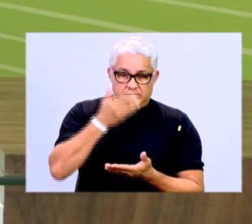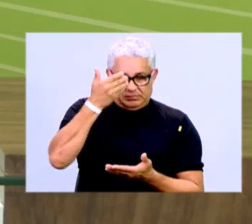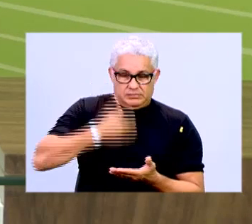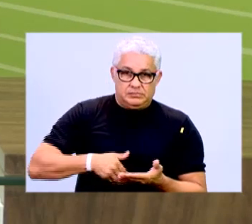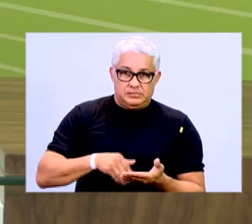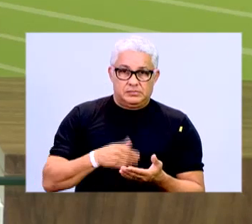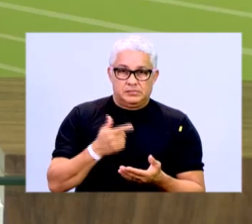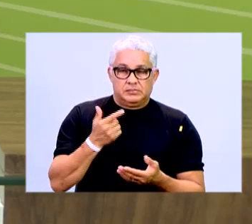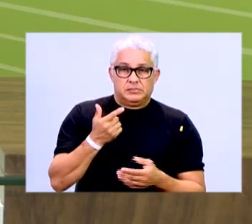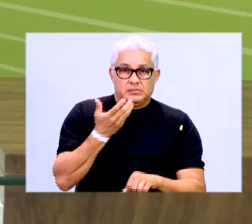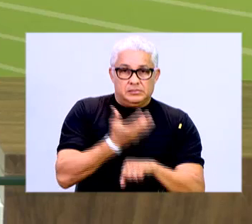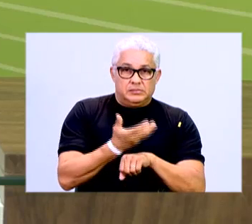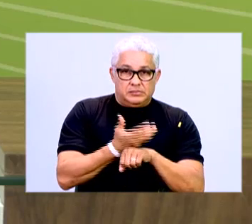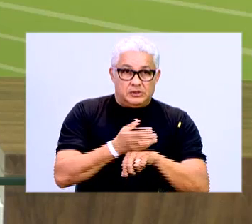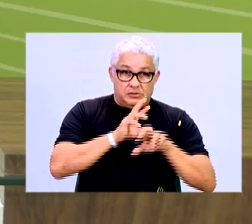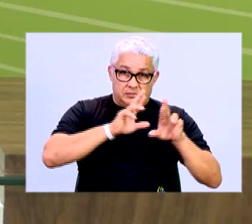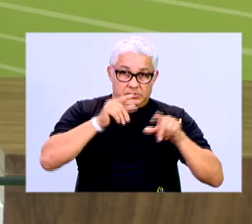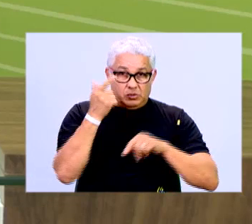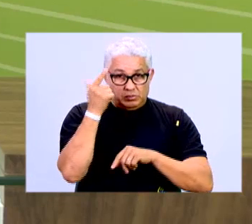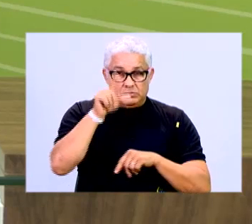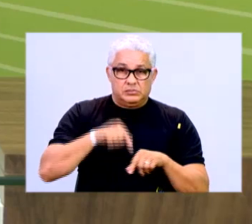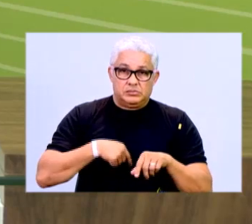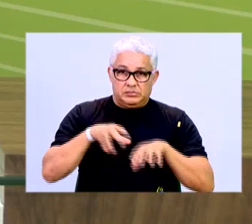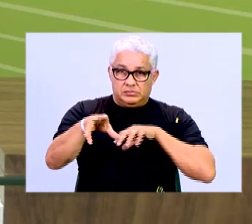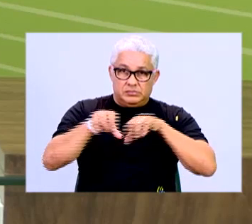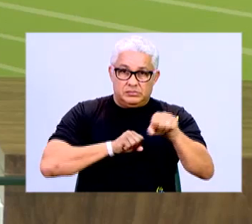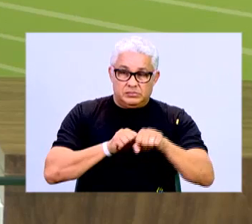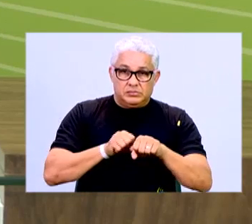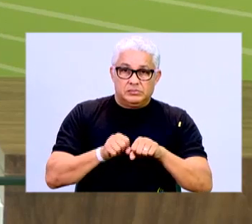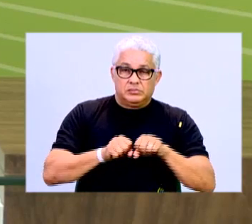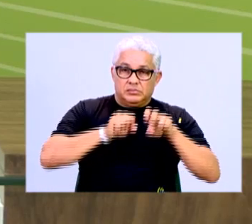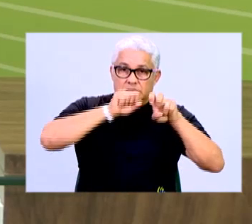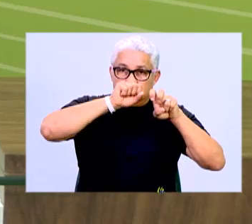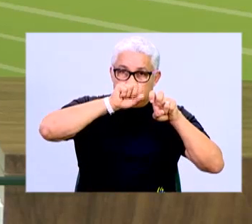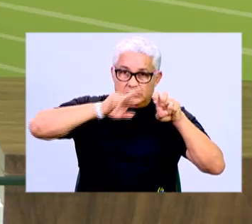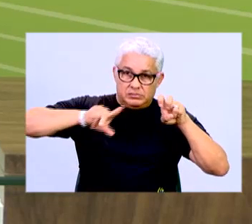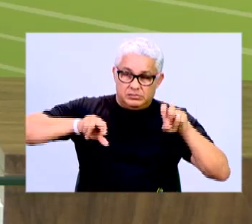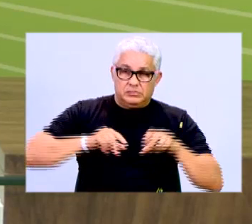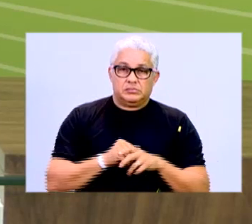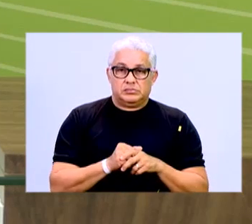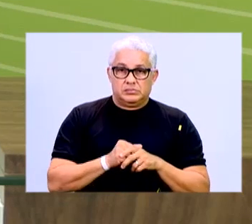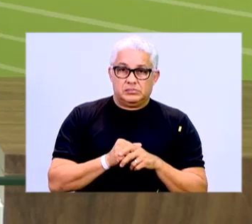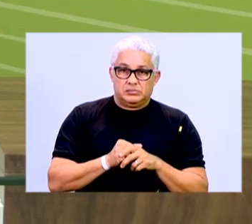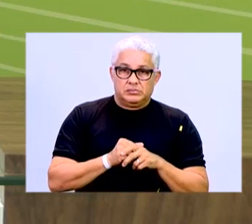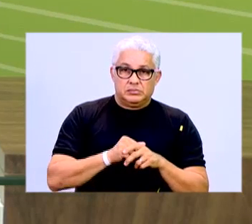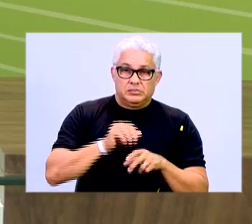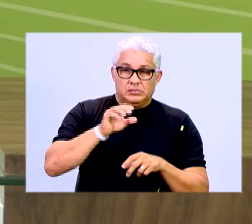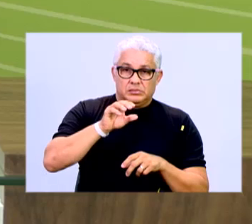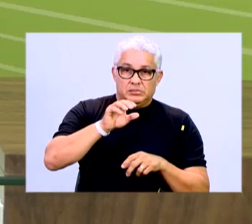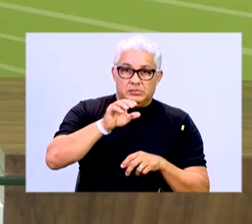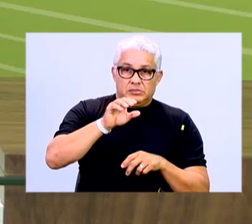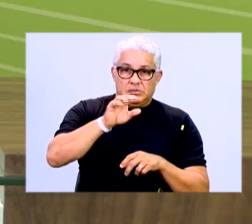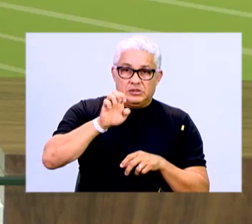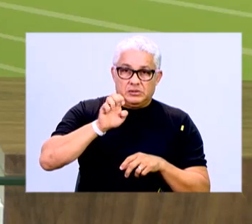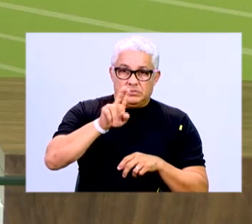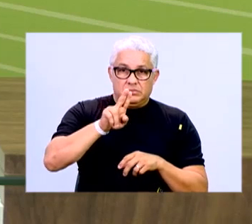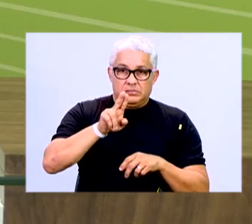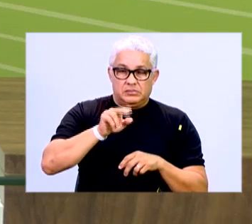outras disciplinas. Sou formada em Sistemas de Informação pelo CEUG-UBRA.